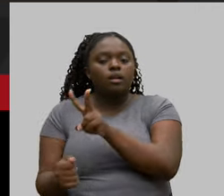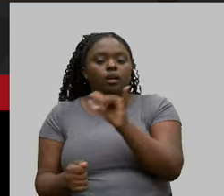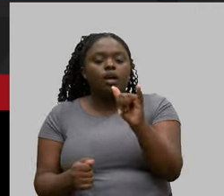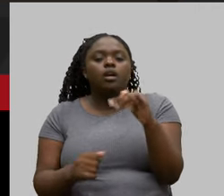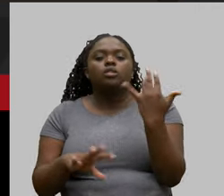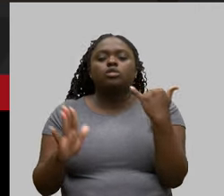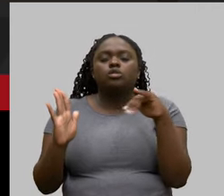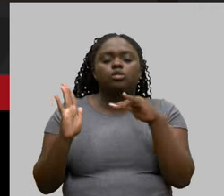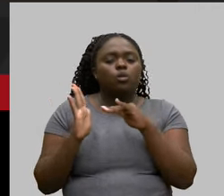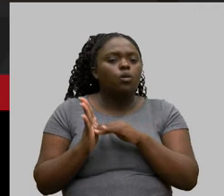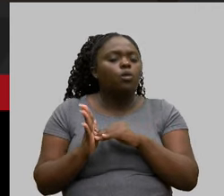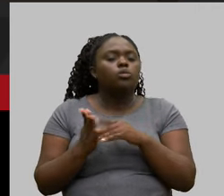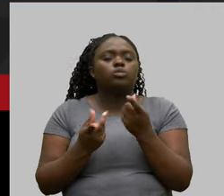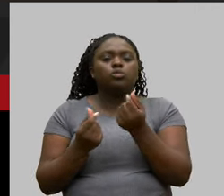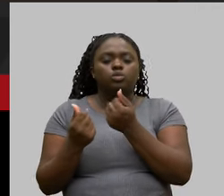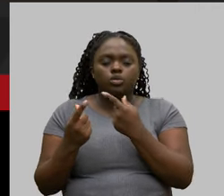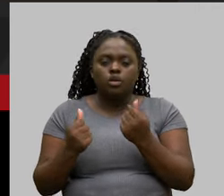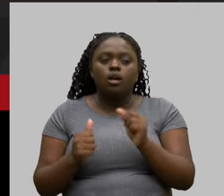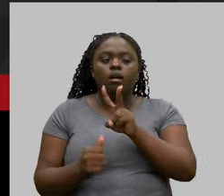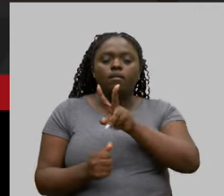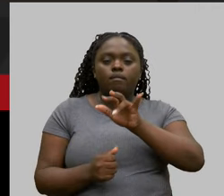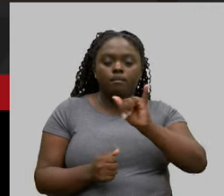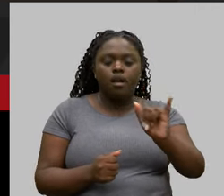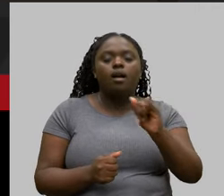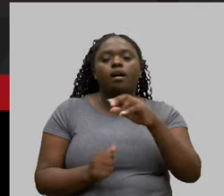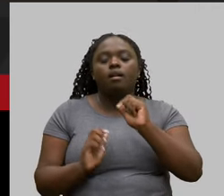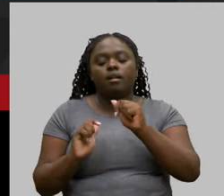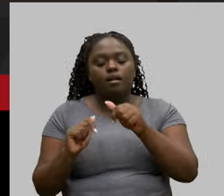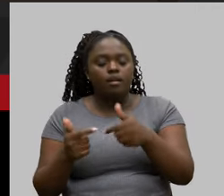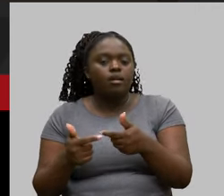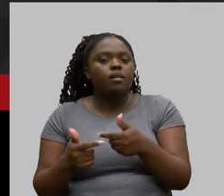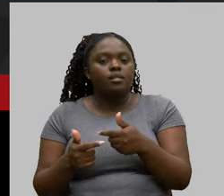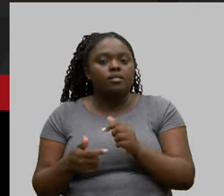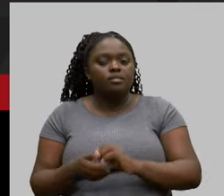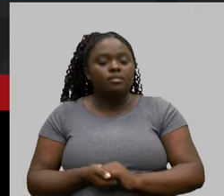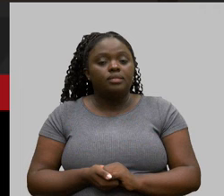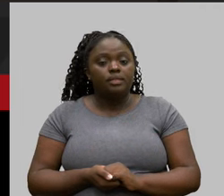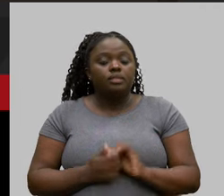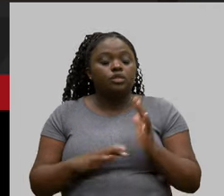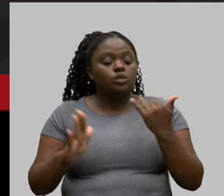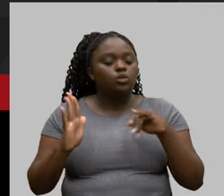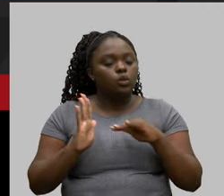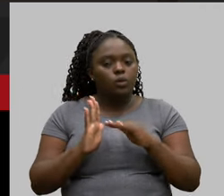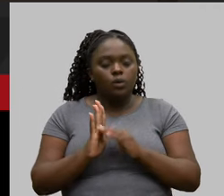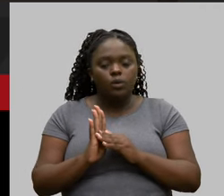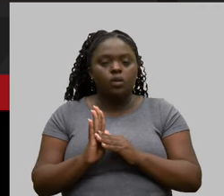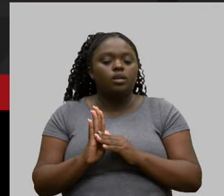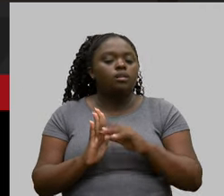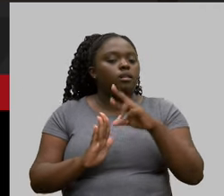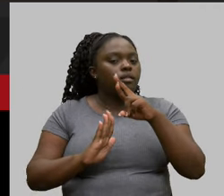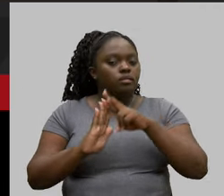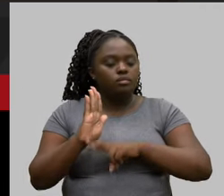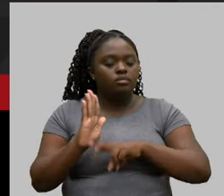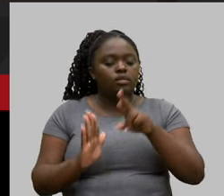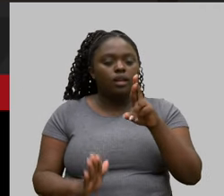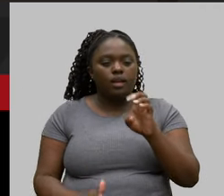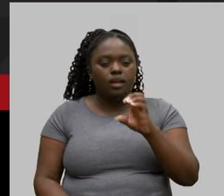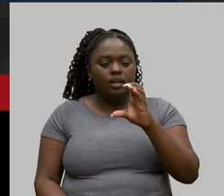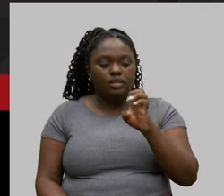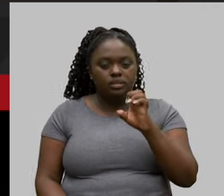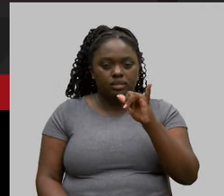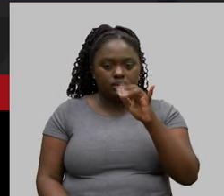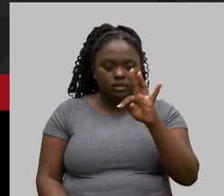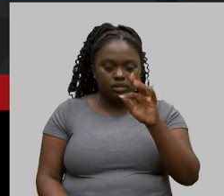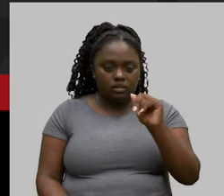contribuições que que ainda vão ser efetuadas pro regime próprio e todas as receitas né que aquele regime próprio vai ter também é valor